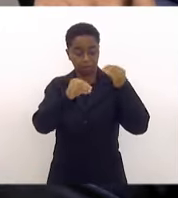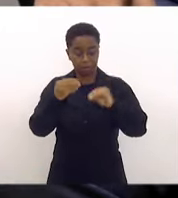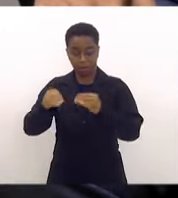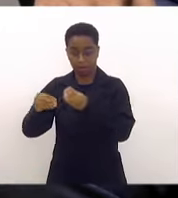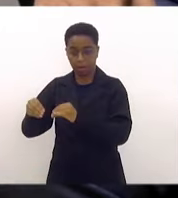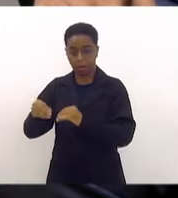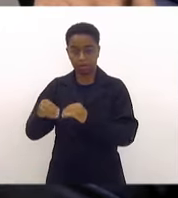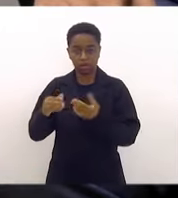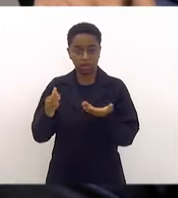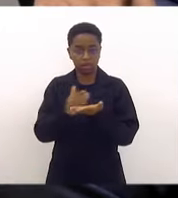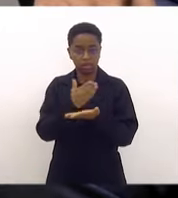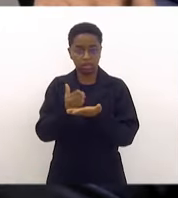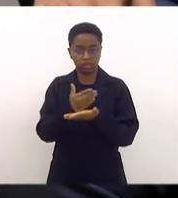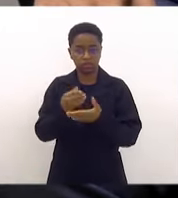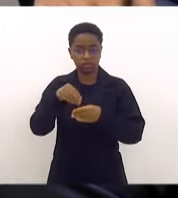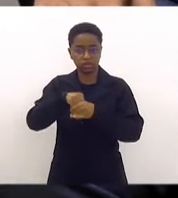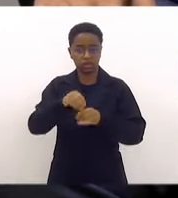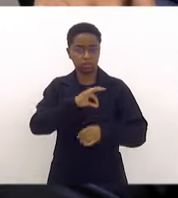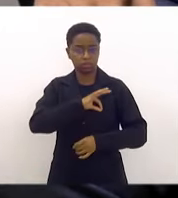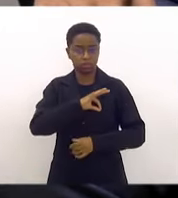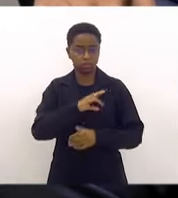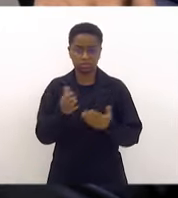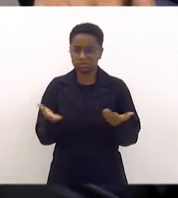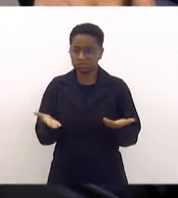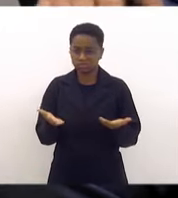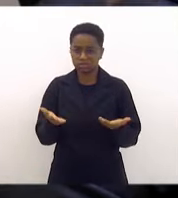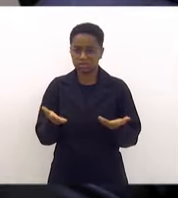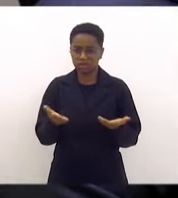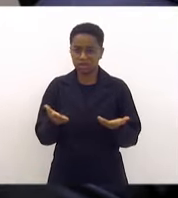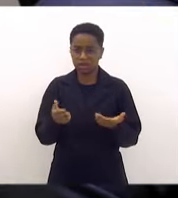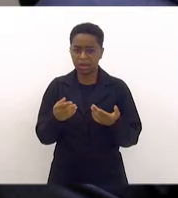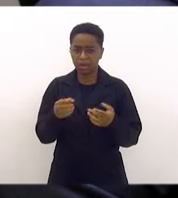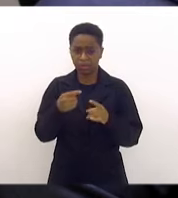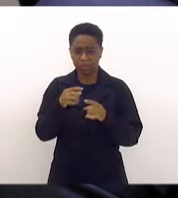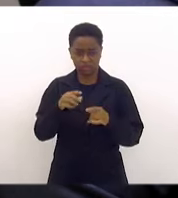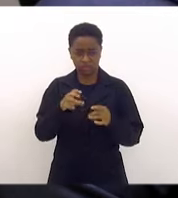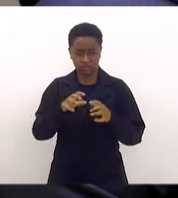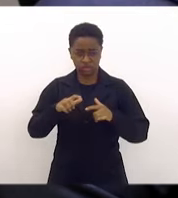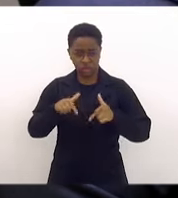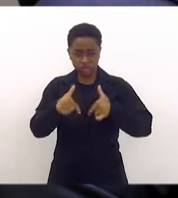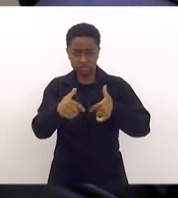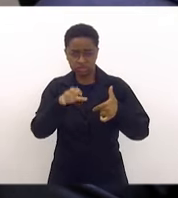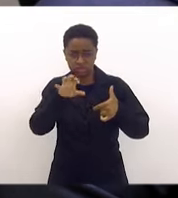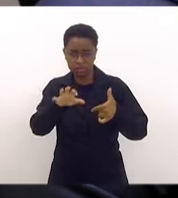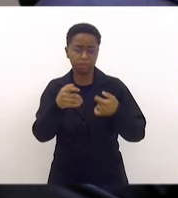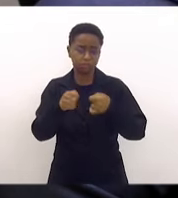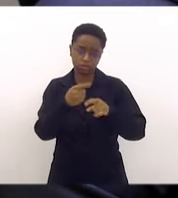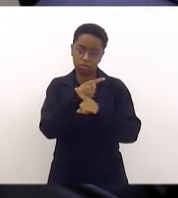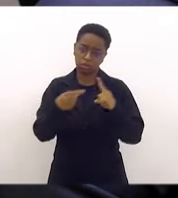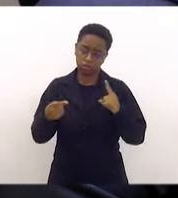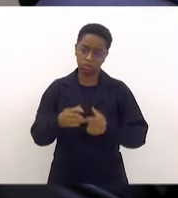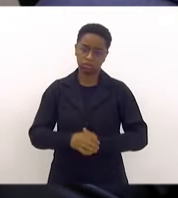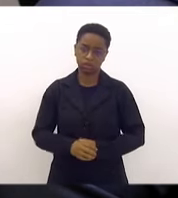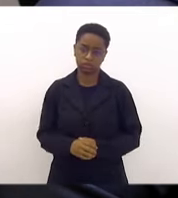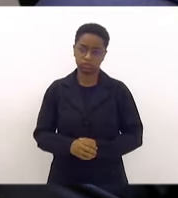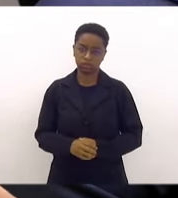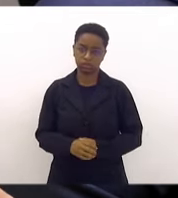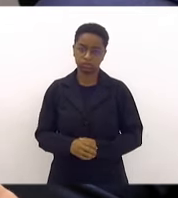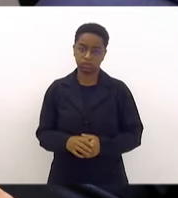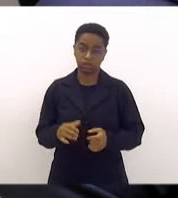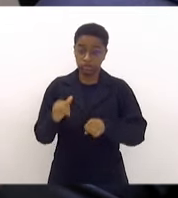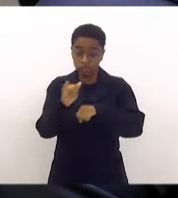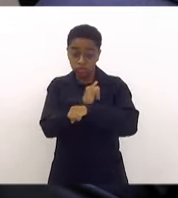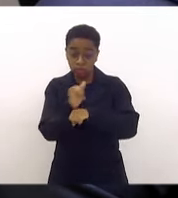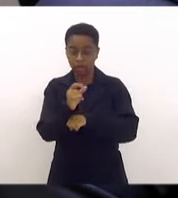reconhecimento dentro de uma delegacia esse método tem ou não tem que ser banido ele tem que ser banido o instrumento